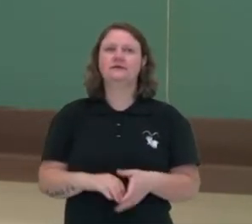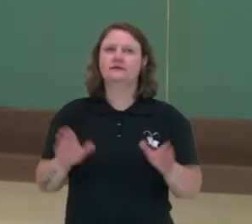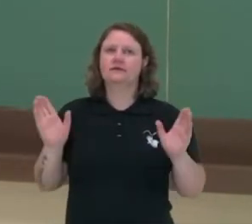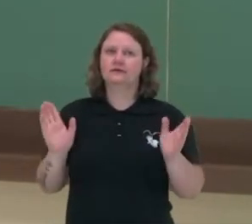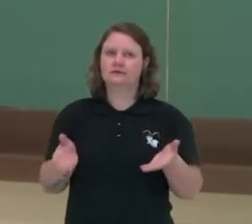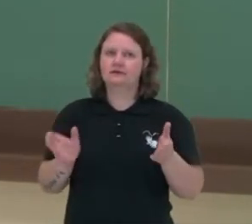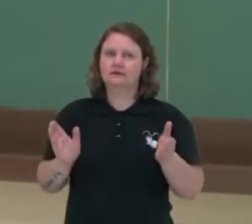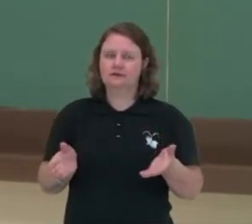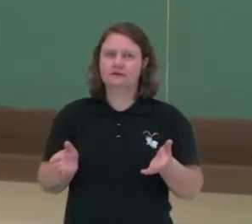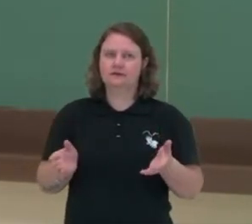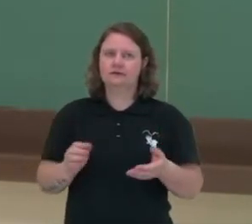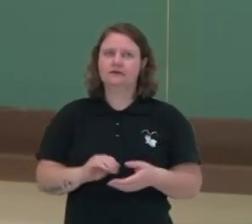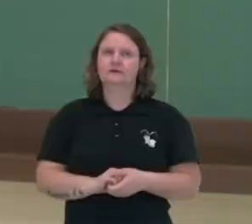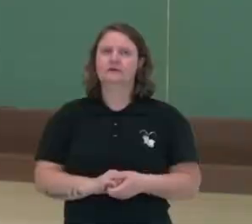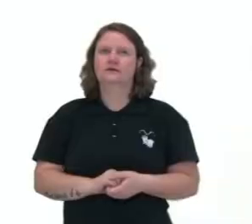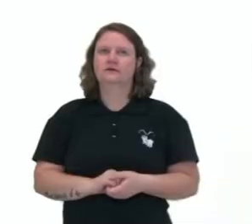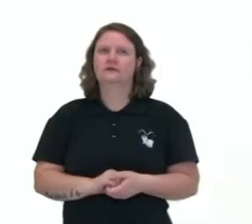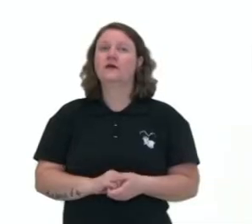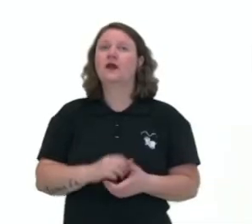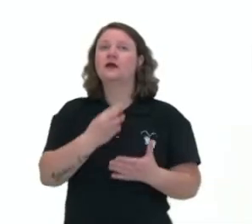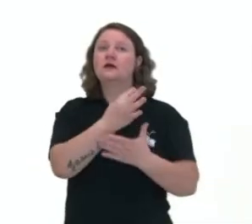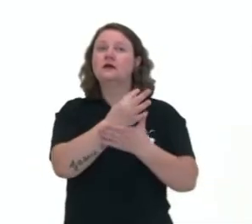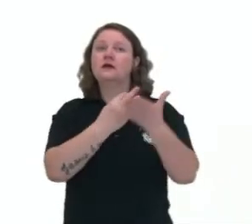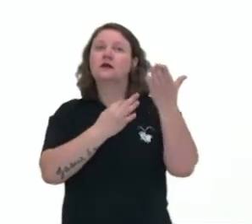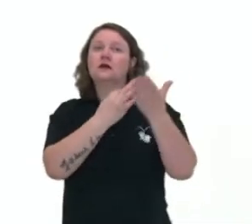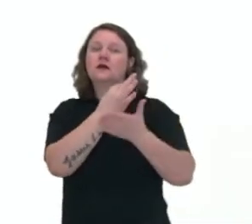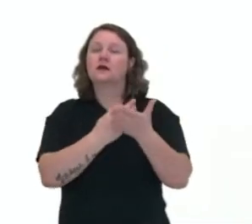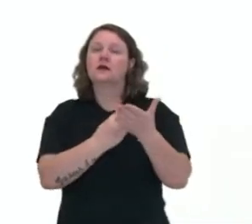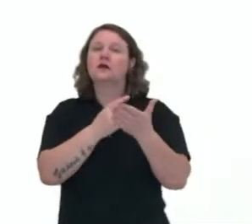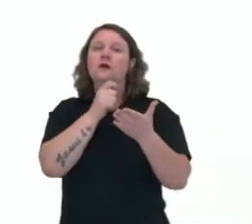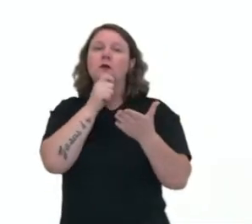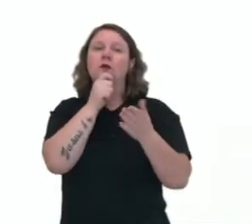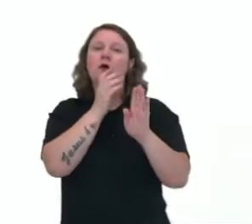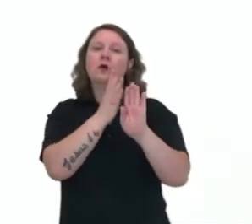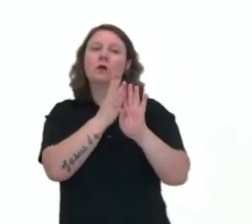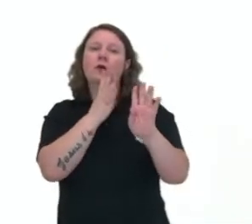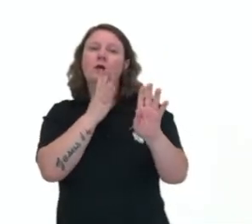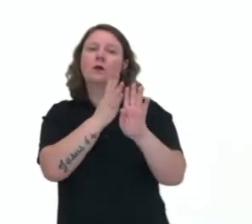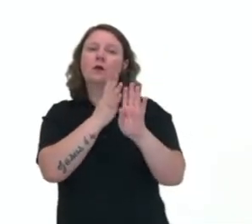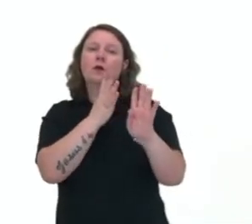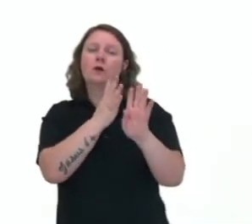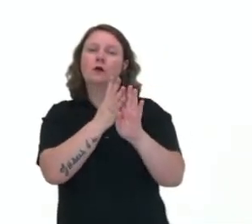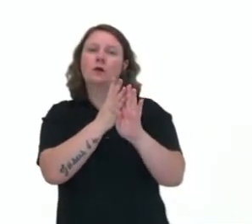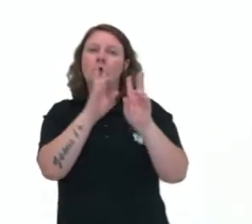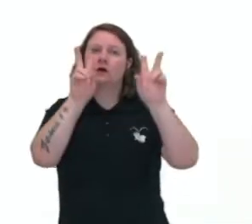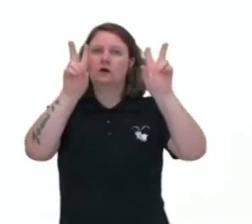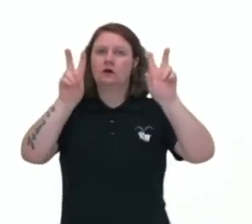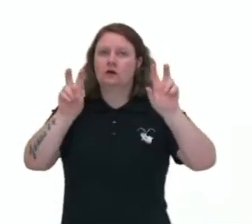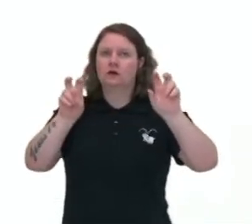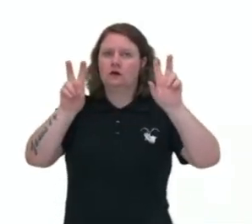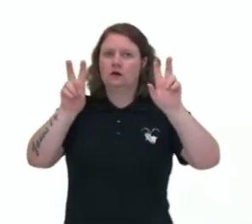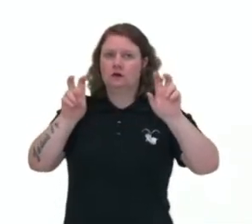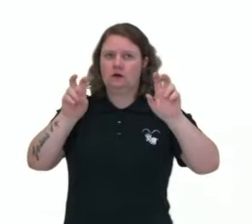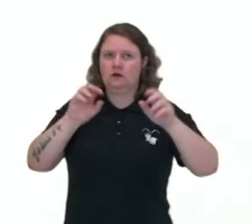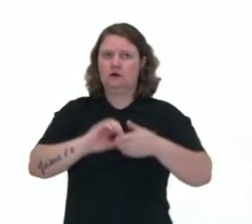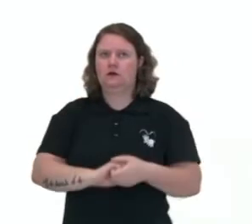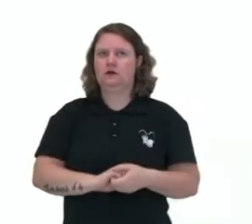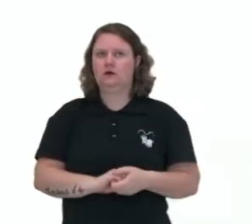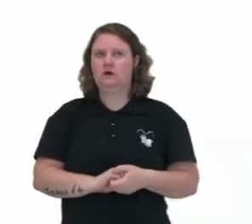Agora, na sequência, né? Você lerá trechos extraídos de uma reportagem intitulada Bloco Ilê